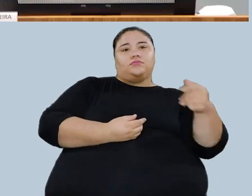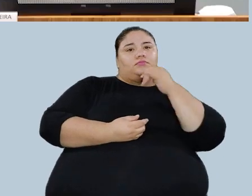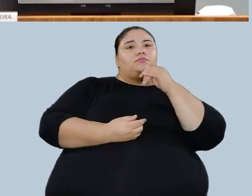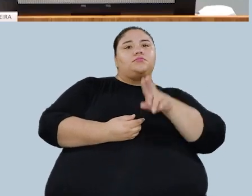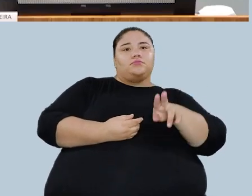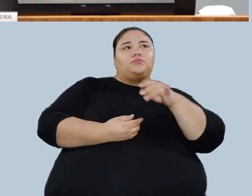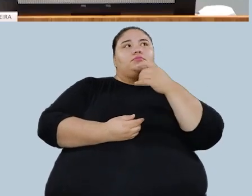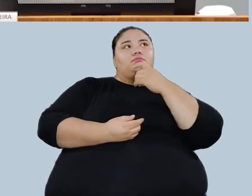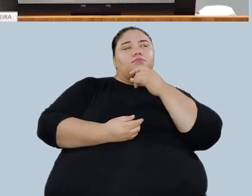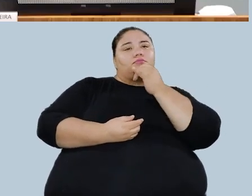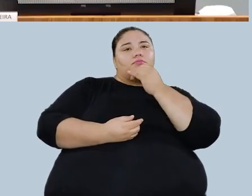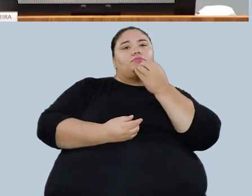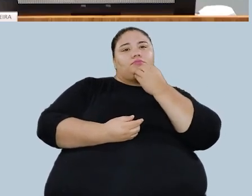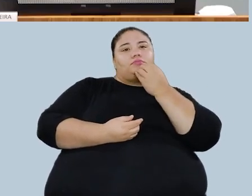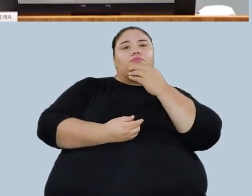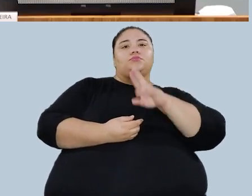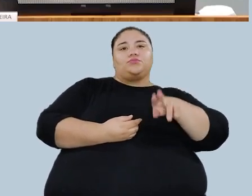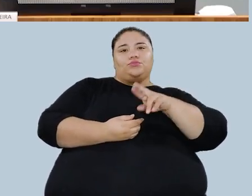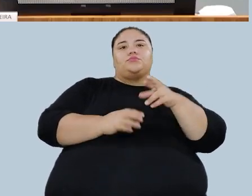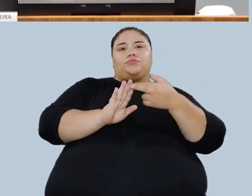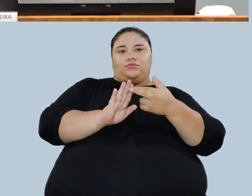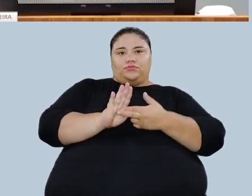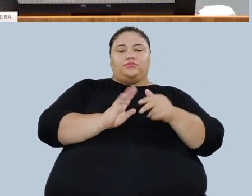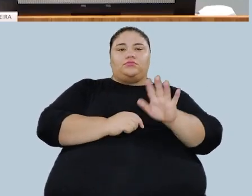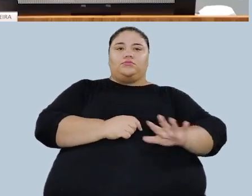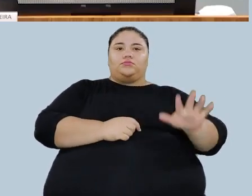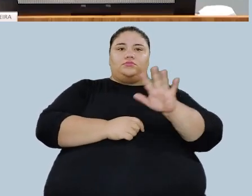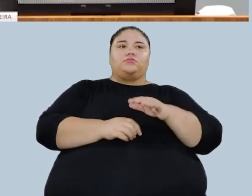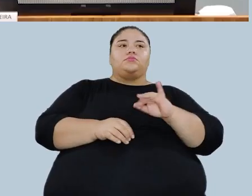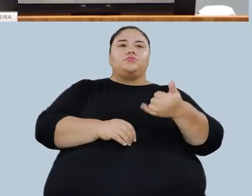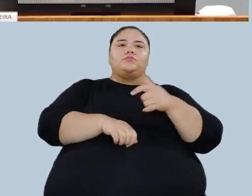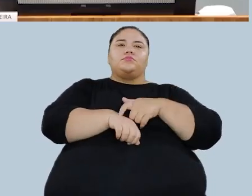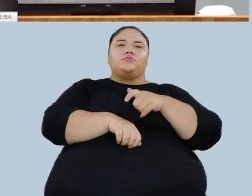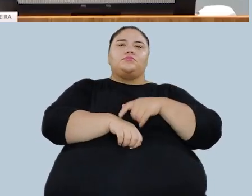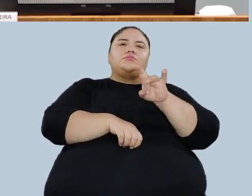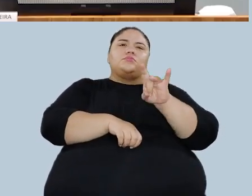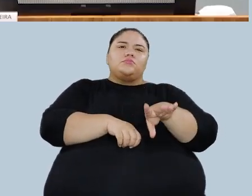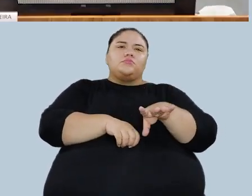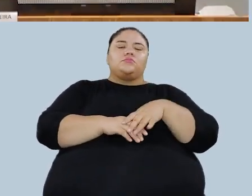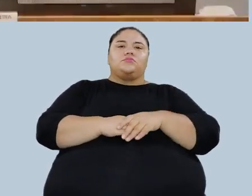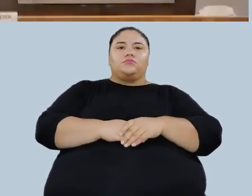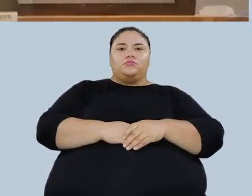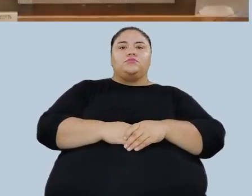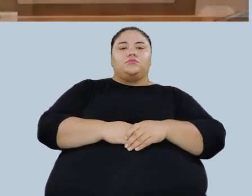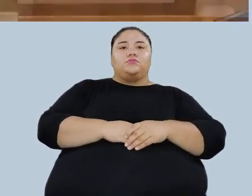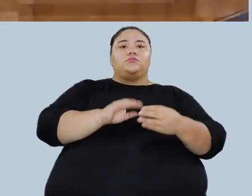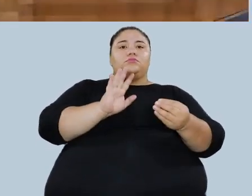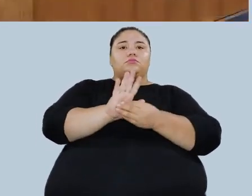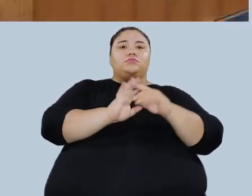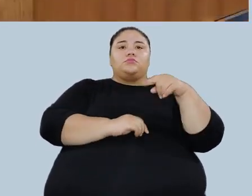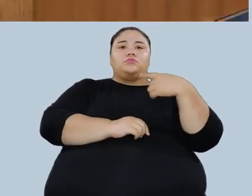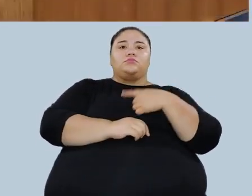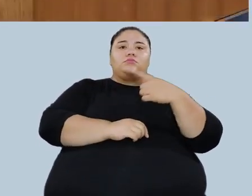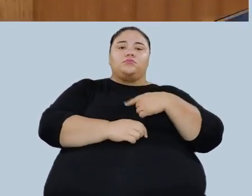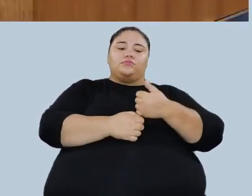não deveriam, né, ter esse regime geral. Professor, aproveitando, né, só Uhum. para registrar que